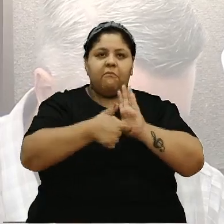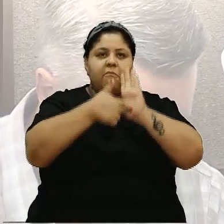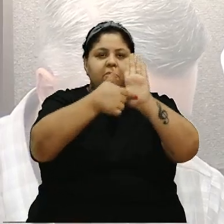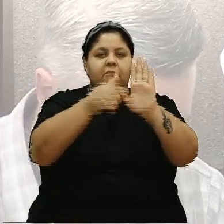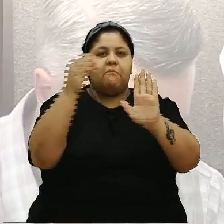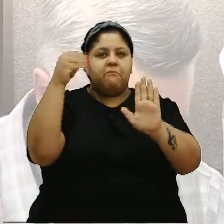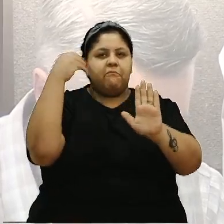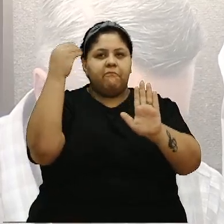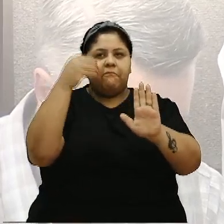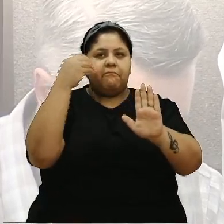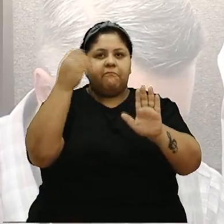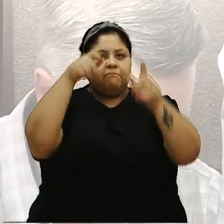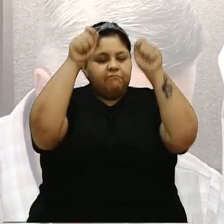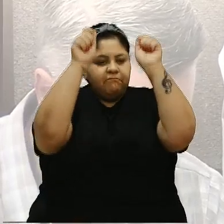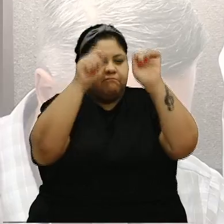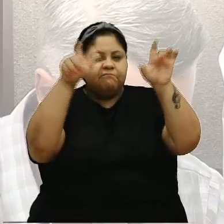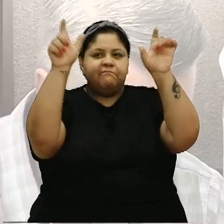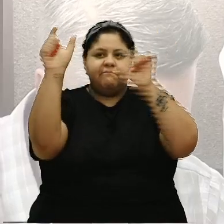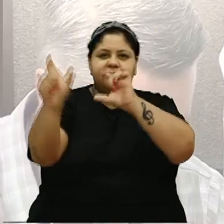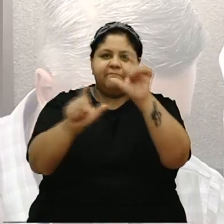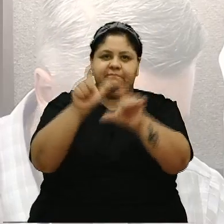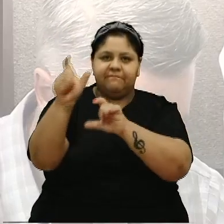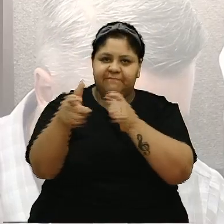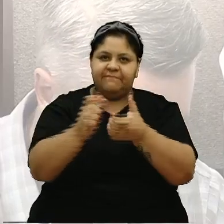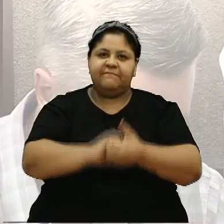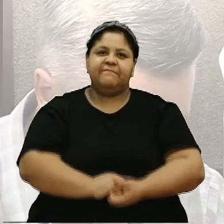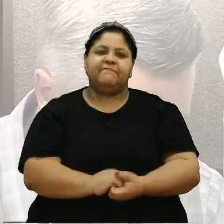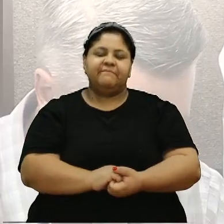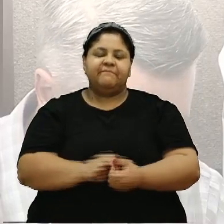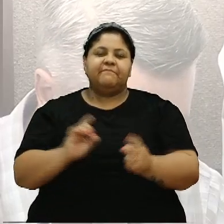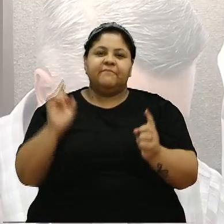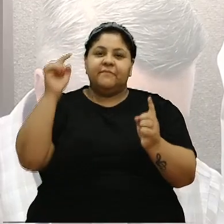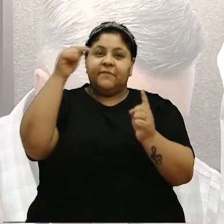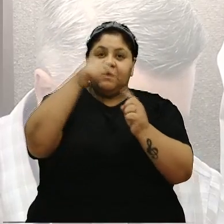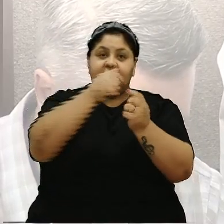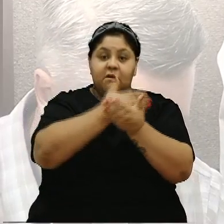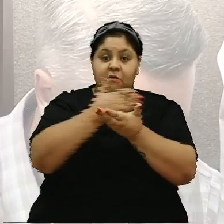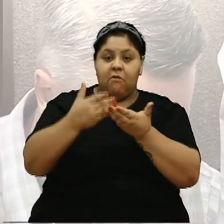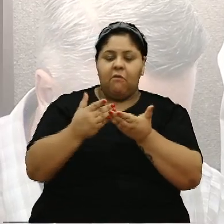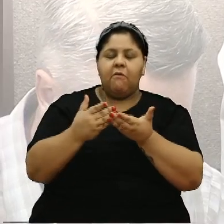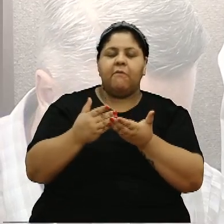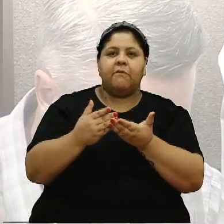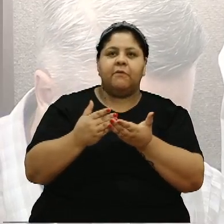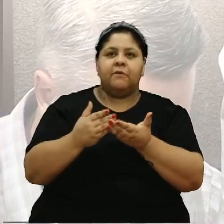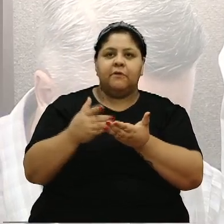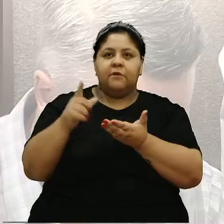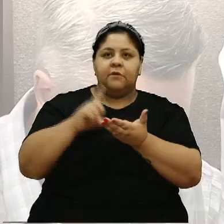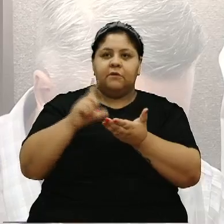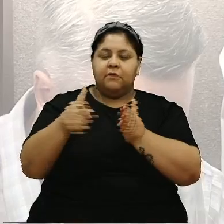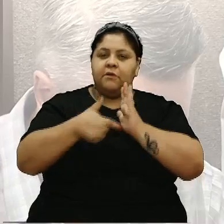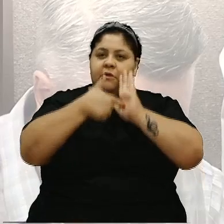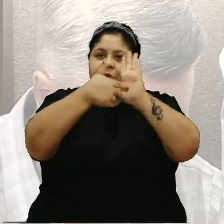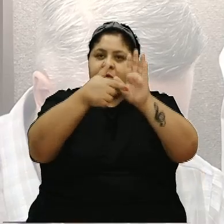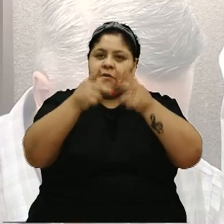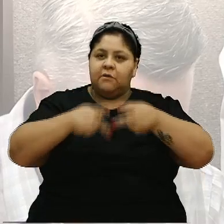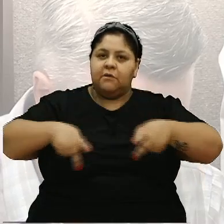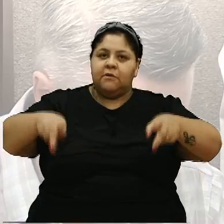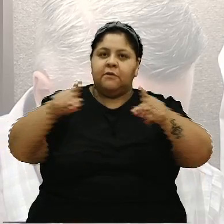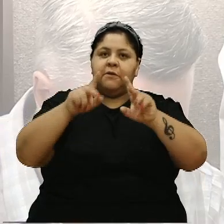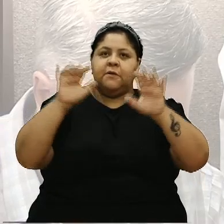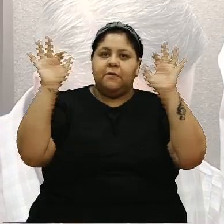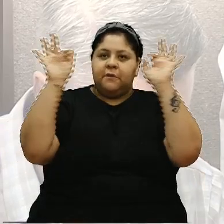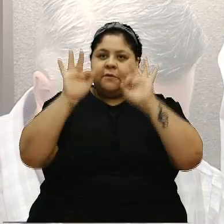experiências mágicas para as pessoas. A ideia, a partir dessa iniciativa, é transmitir à população